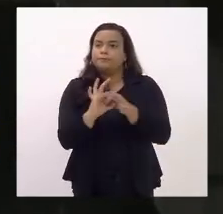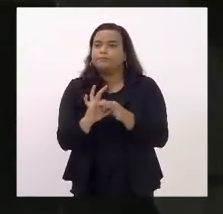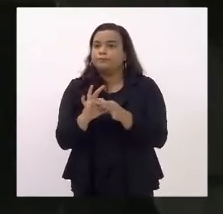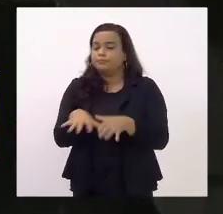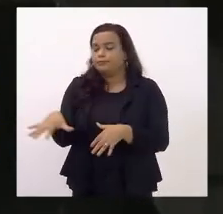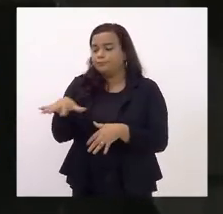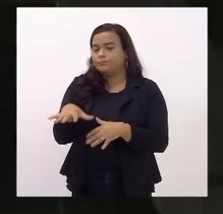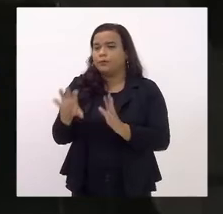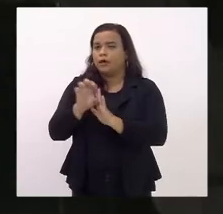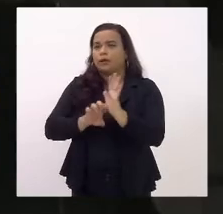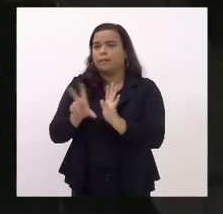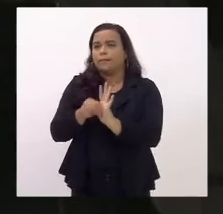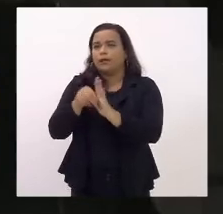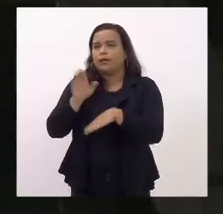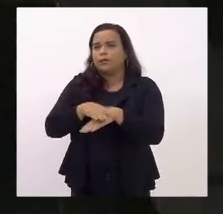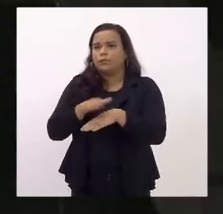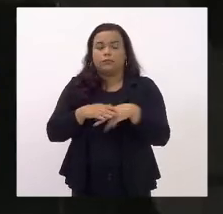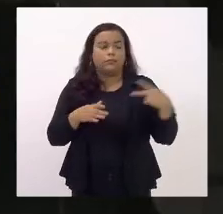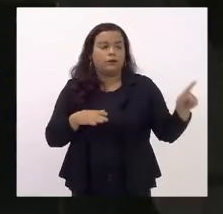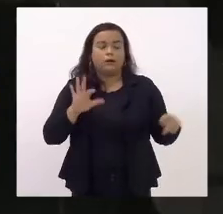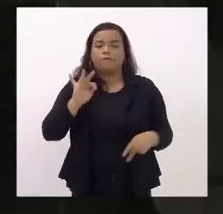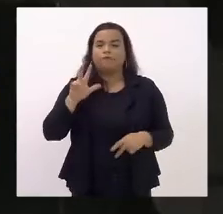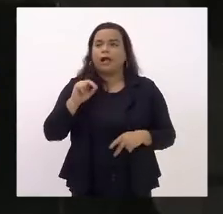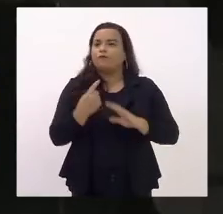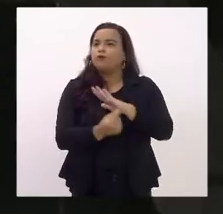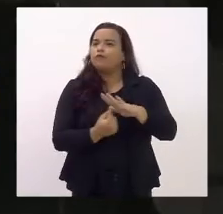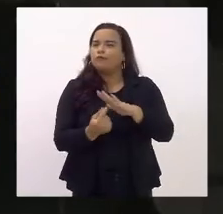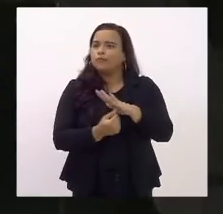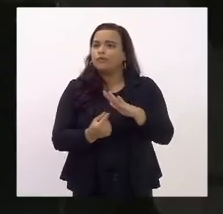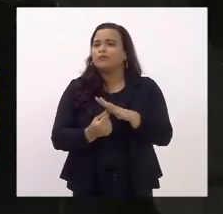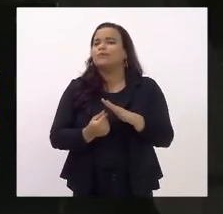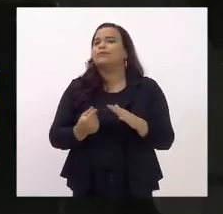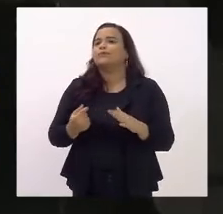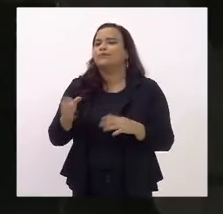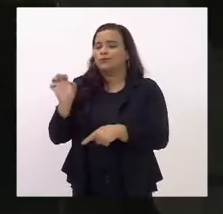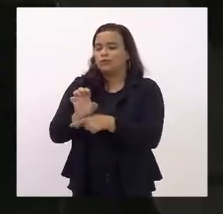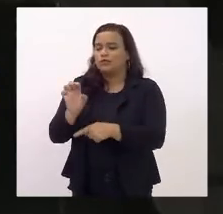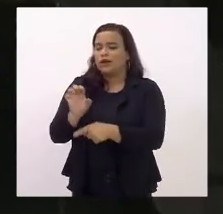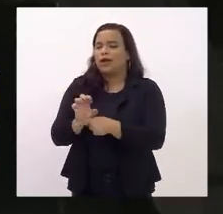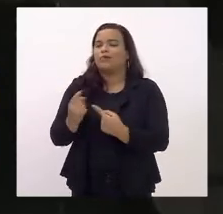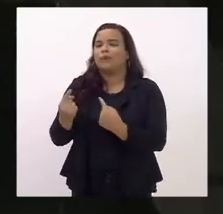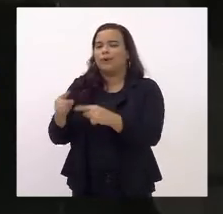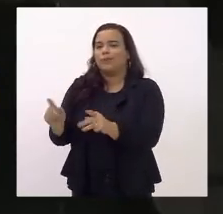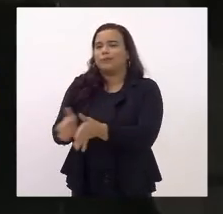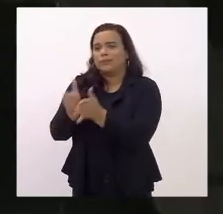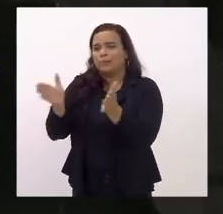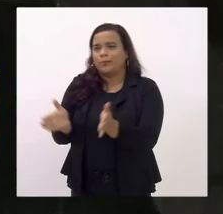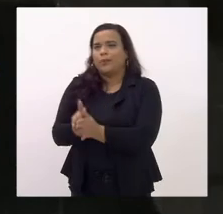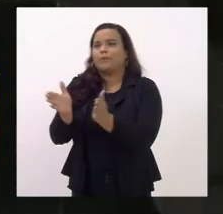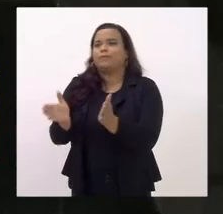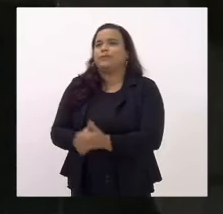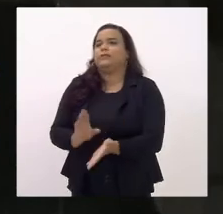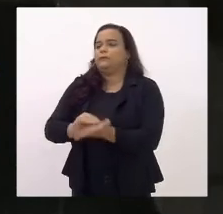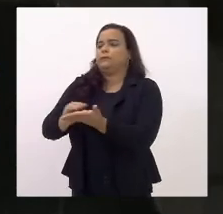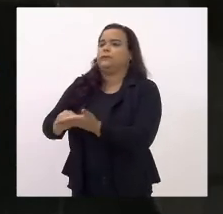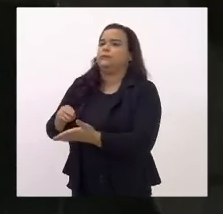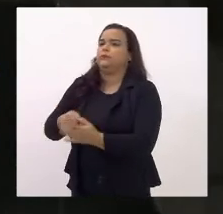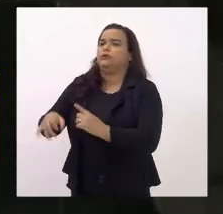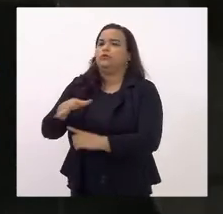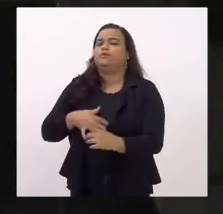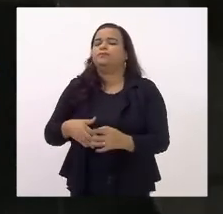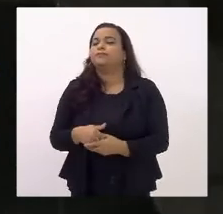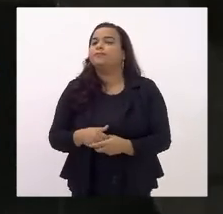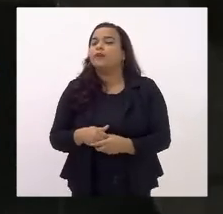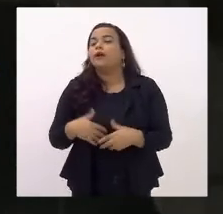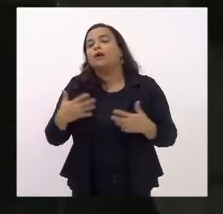Flávio, emenda que você fez, ao Fundo Estadual de Combate à Pobreza e Desigualdades Sociais. Quero ressaltar, por exemplo, a nossa luta nesse tema